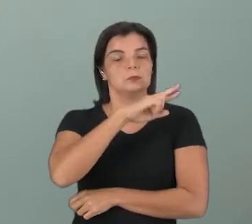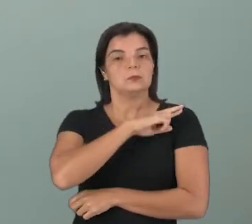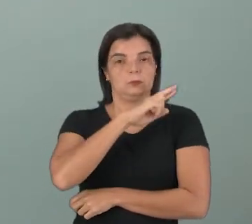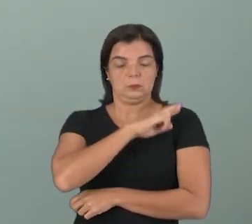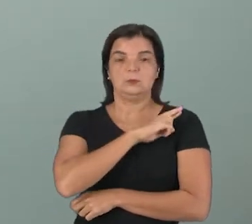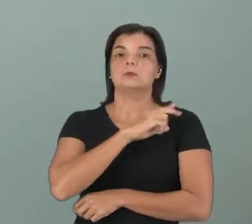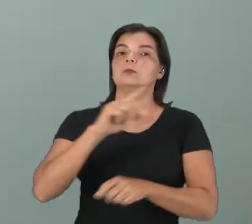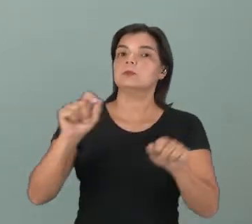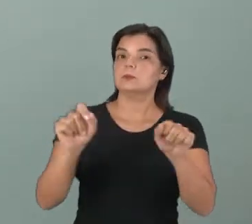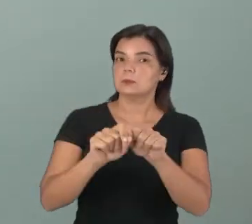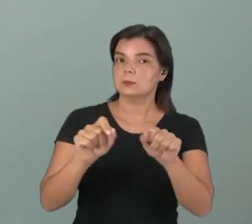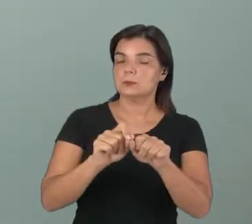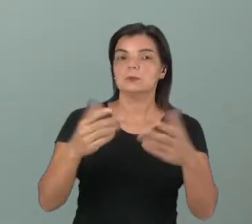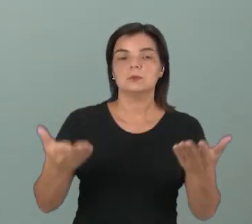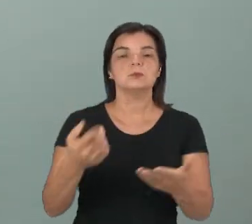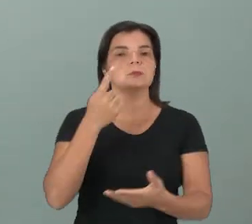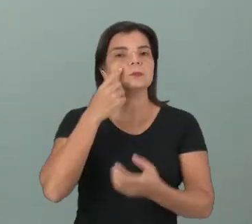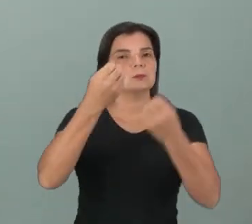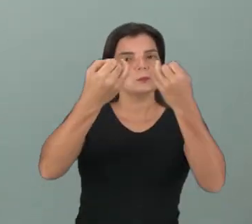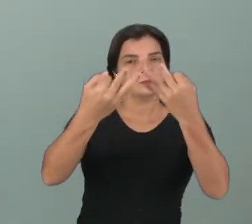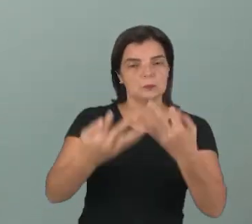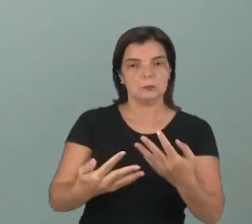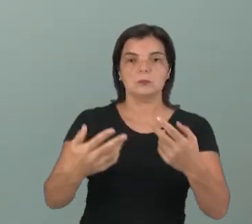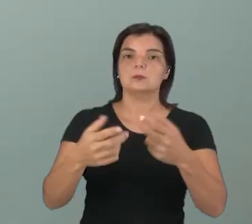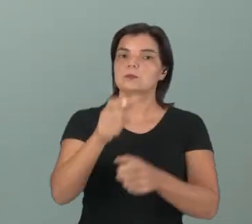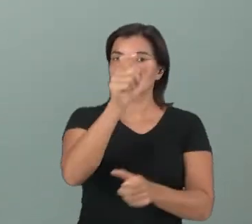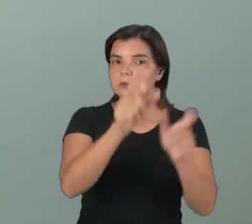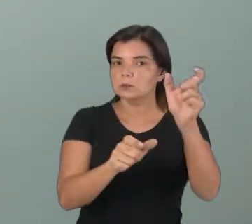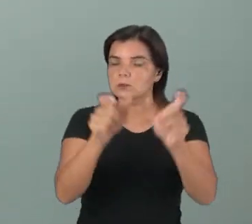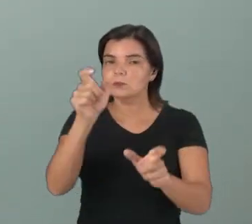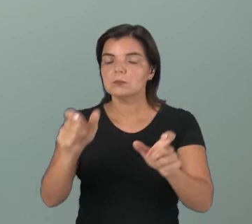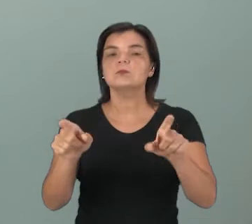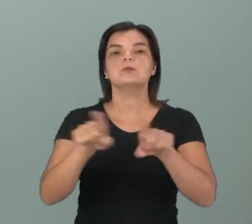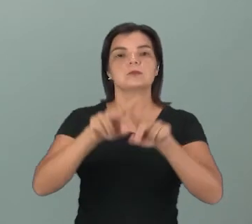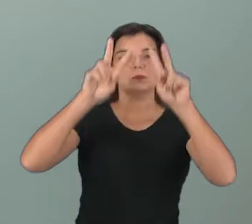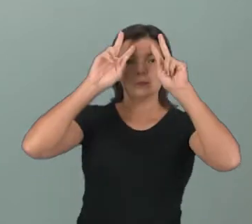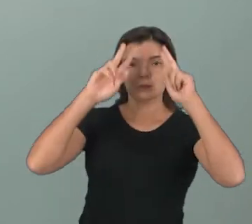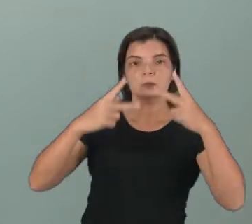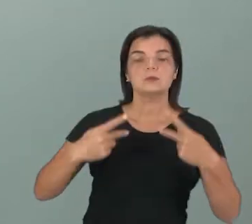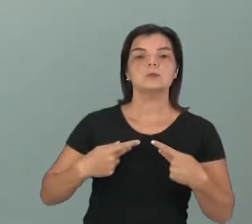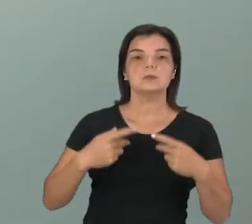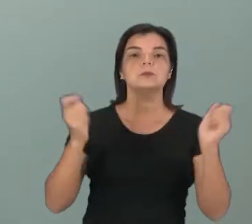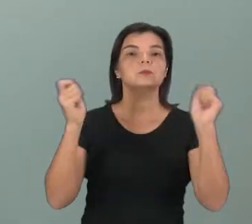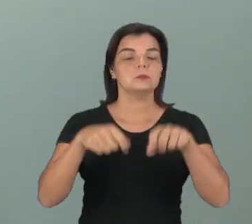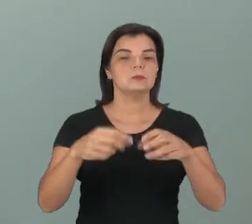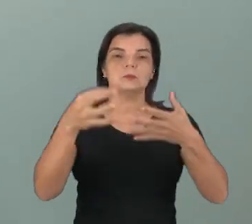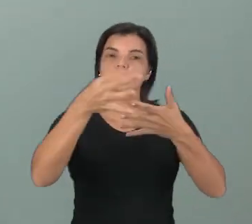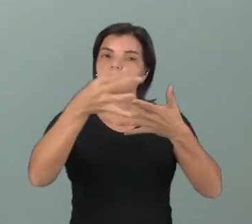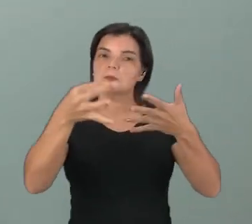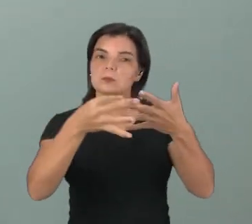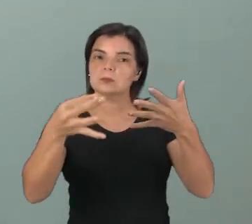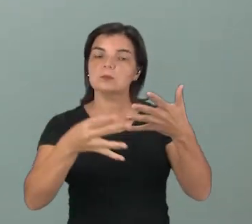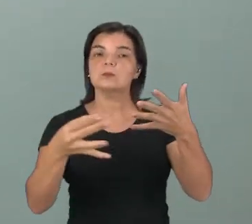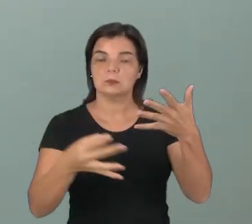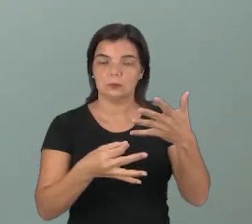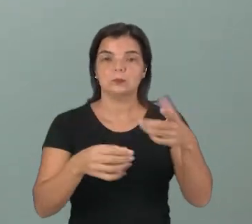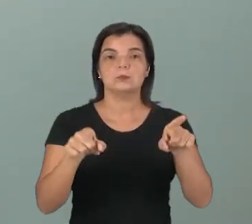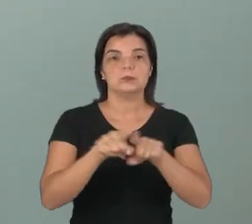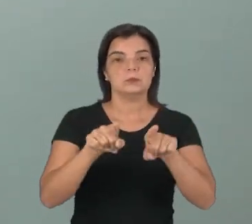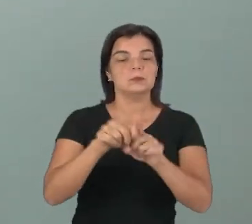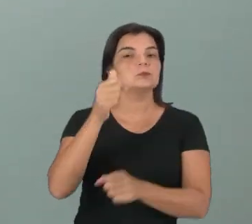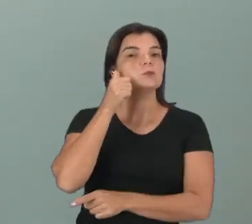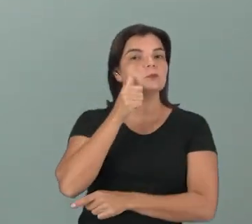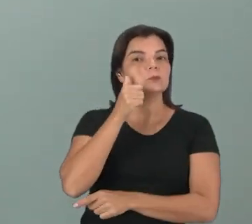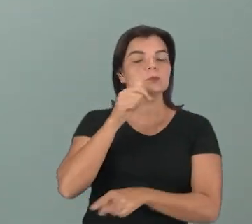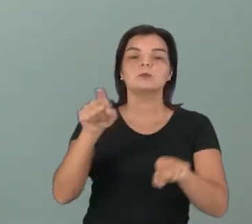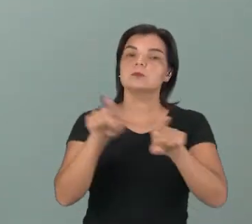ser desempenhada. Quando a gente fala dos indivíduos, que são os seres humanos, nós podemos classificar aí pelo sistema reprodutor